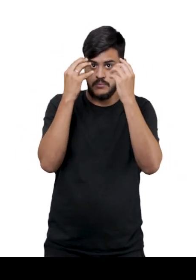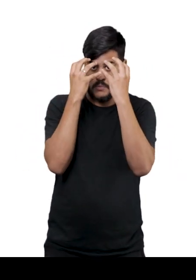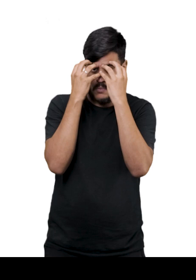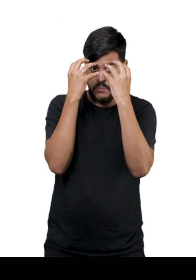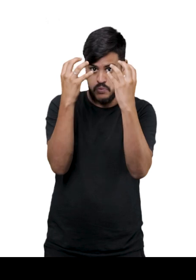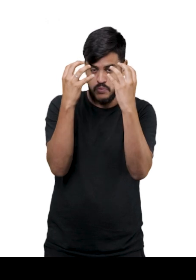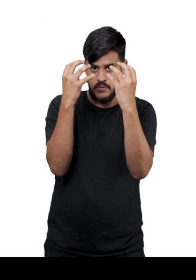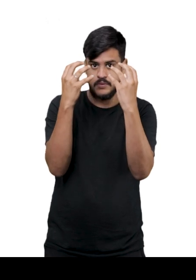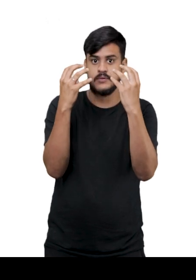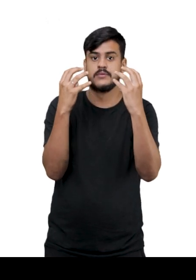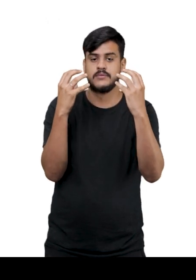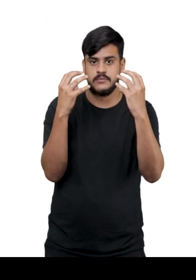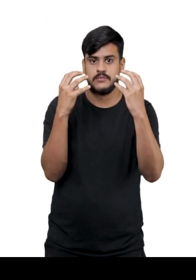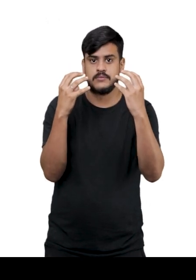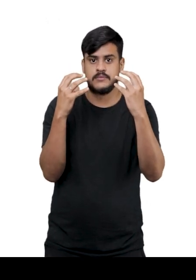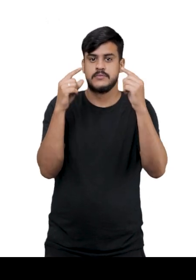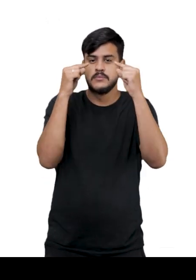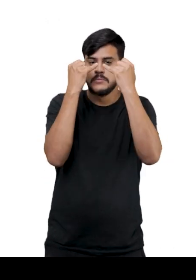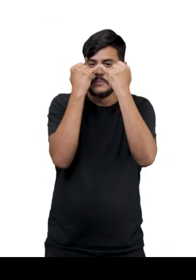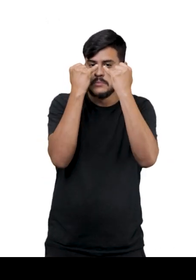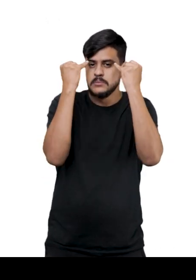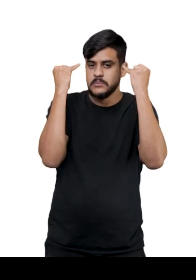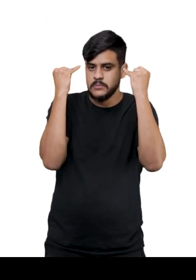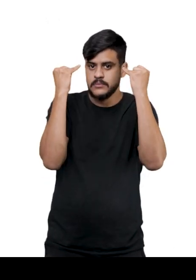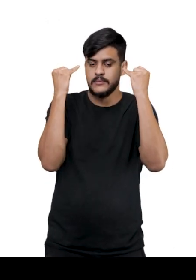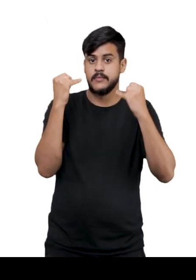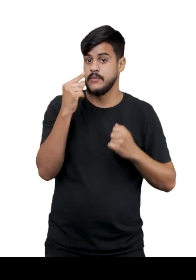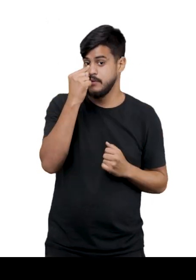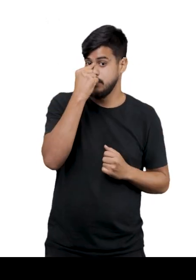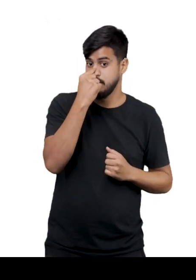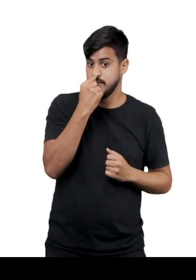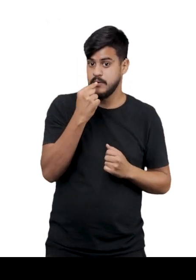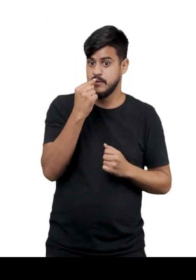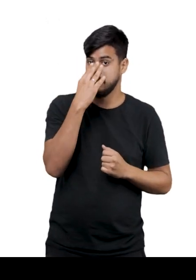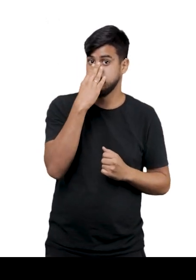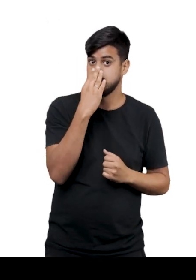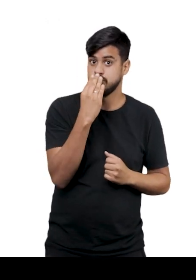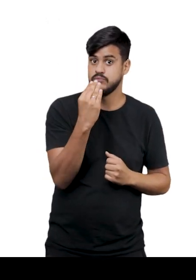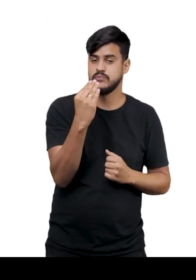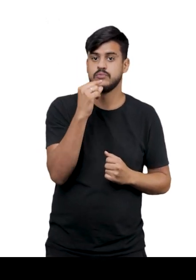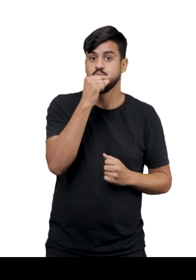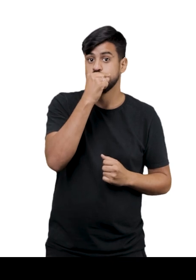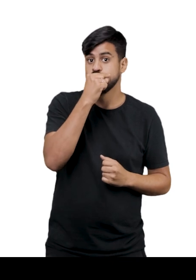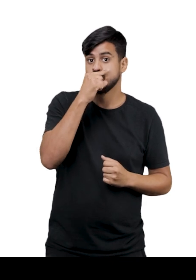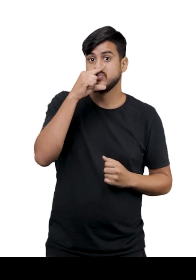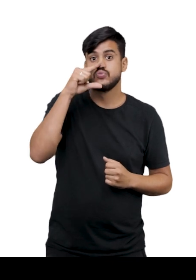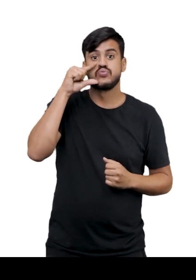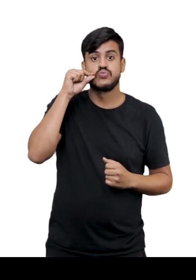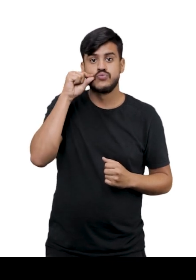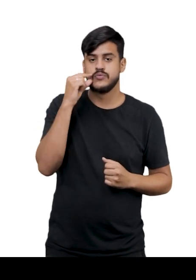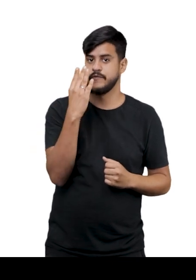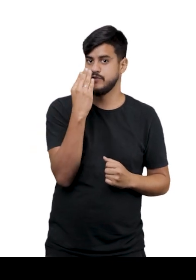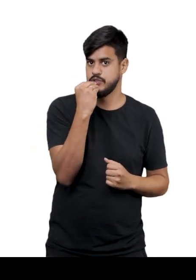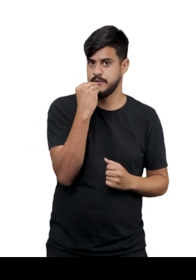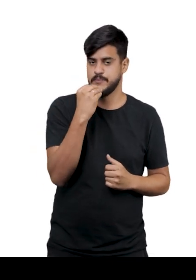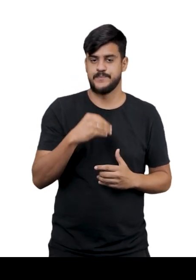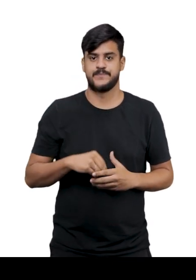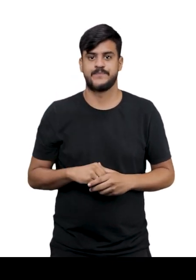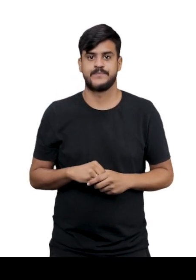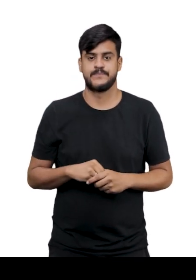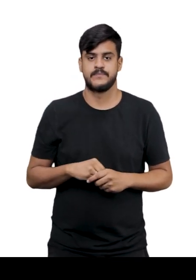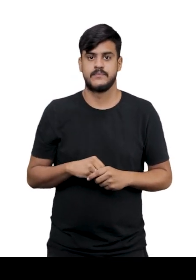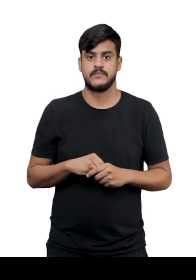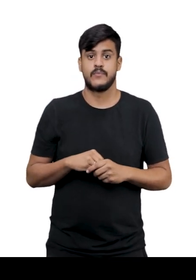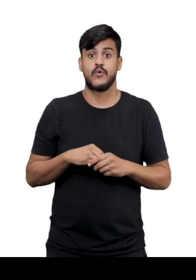olhos esculpidos em relevo, levemente semicerrados, um nariz alongado e uma boca com lábios grossos